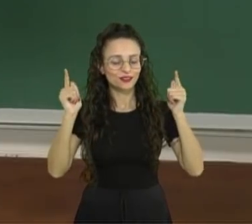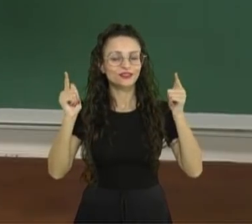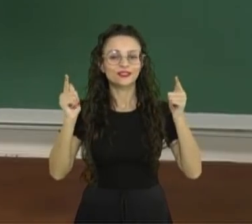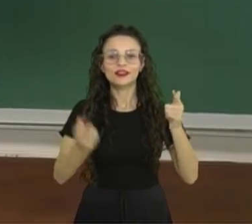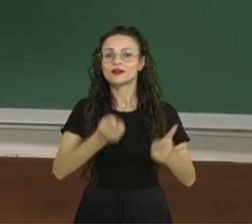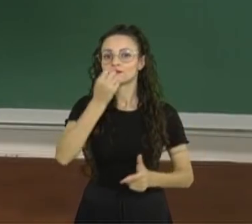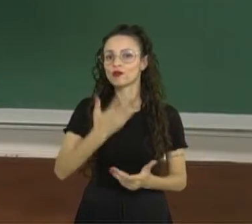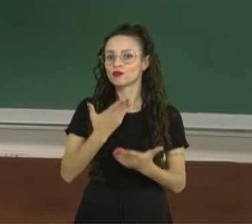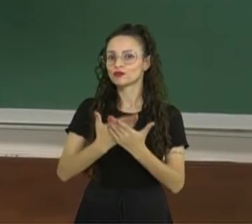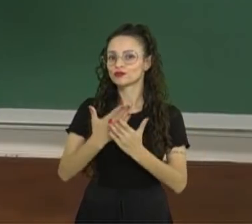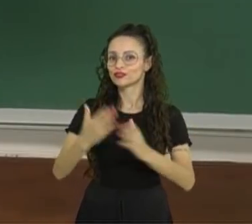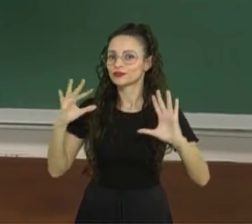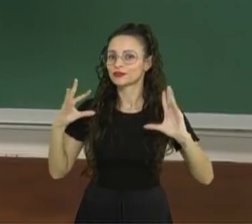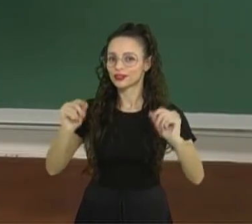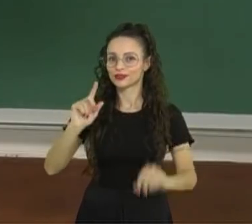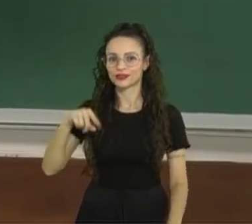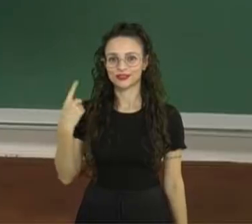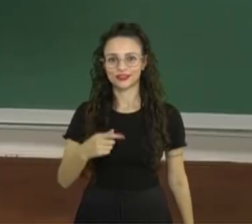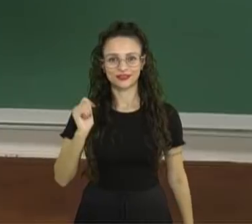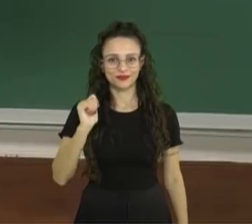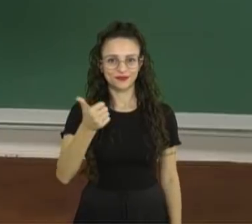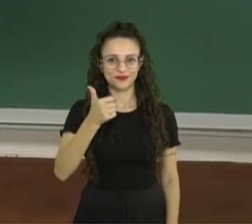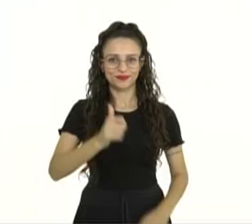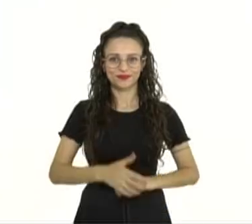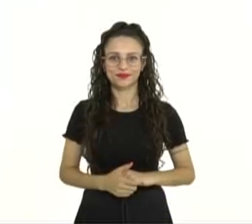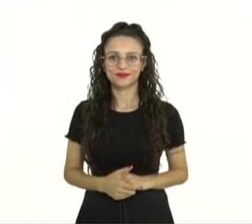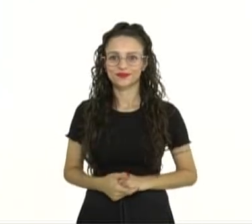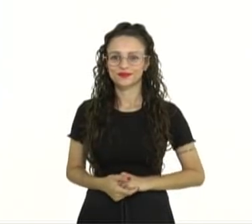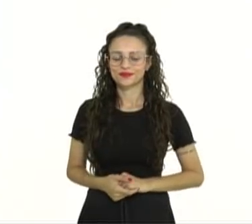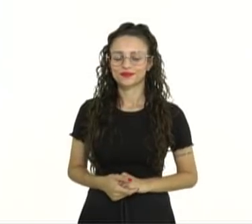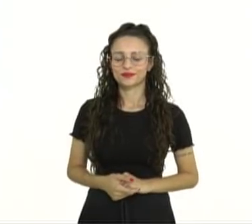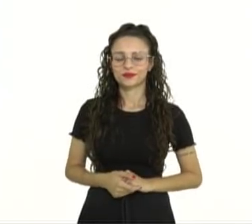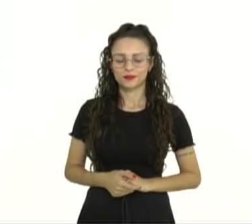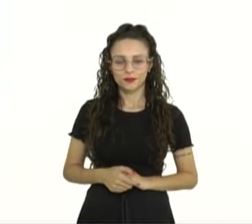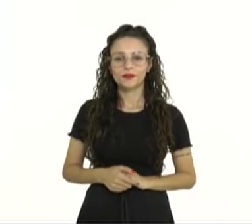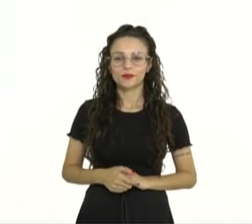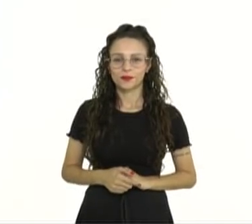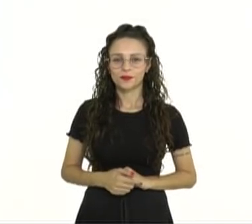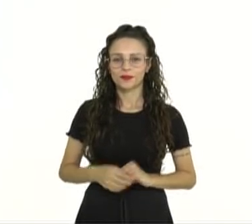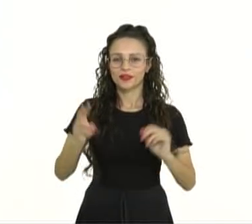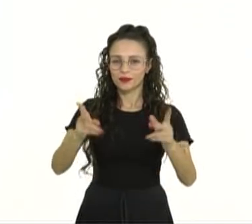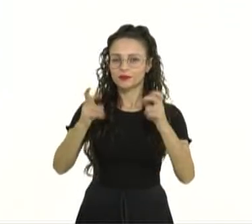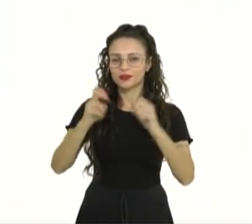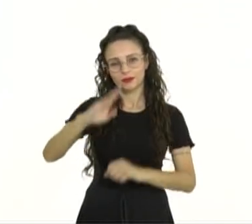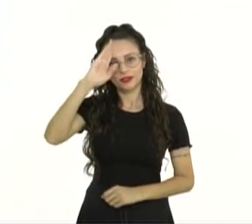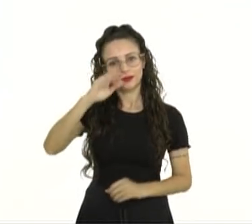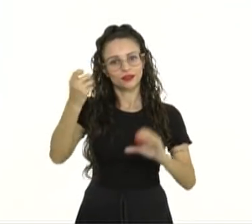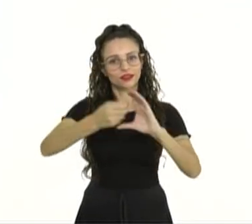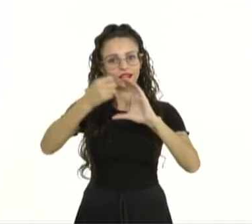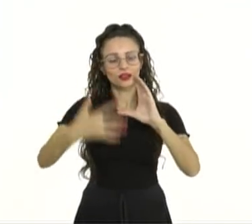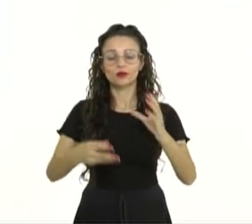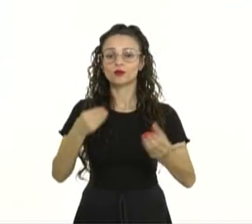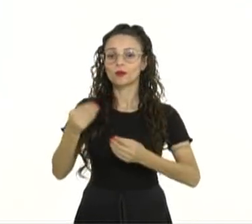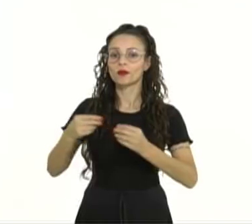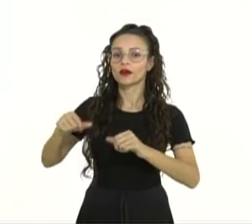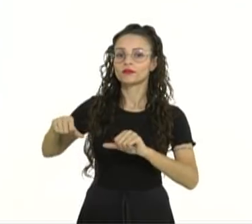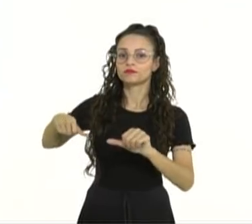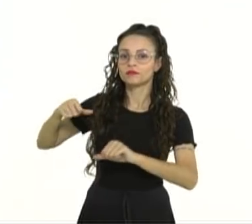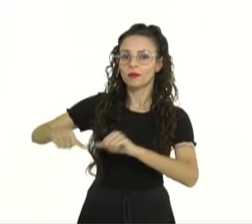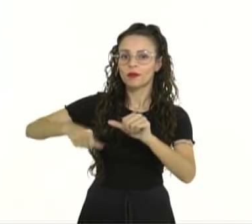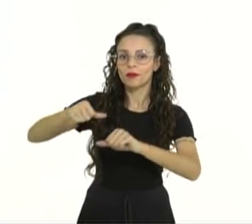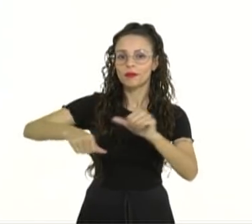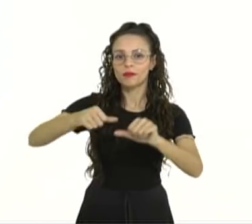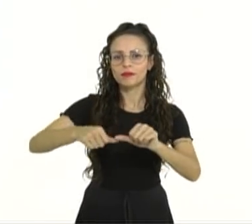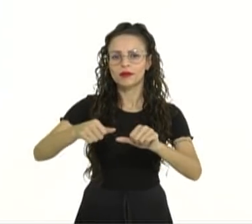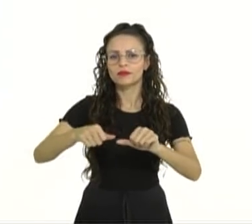bom estudo para todos nós, valeu? Reconhecer as principais características de como ocorreram as transformações no meio natural